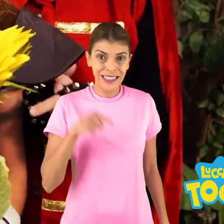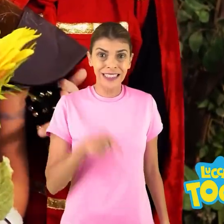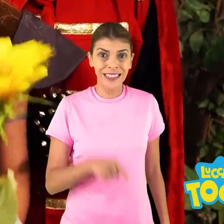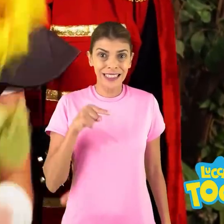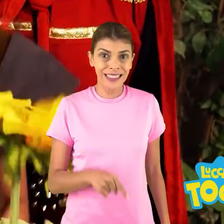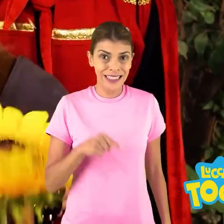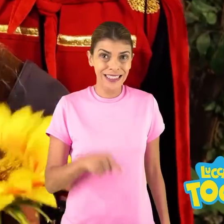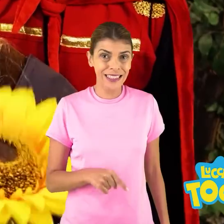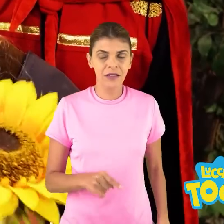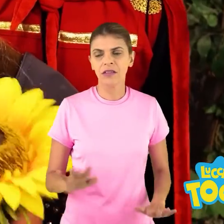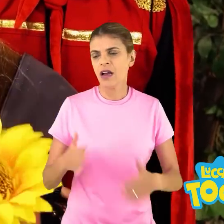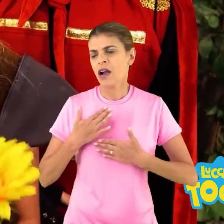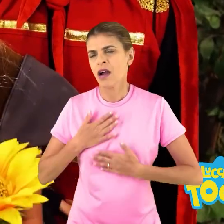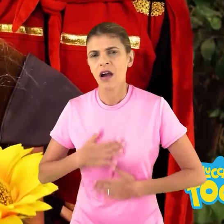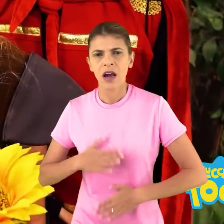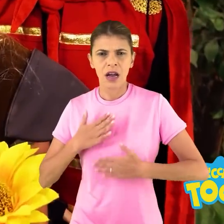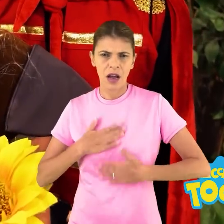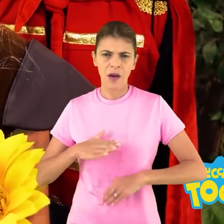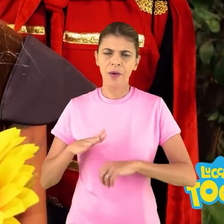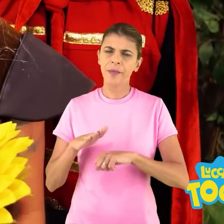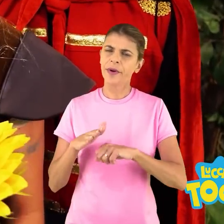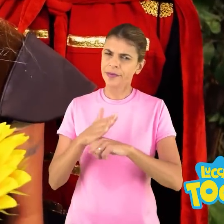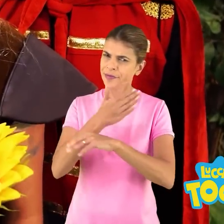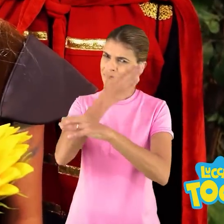Princesa do bem! Calma, aventureira roxa!